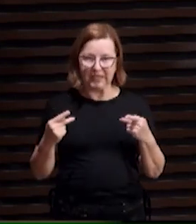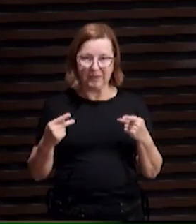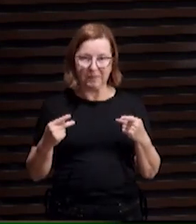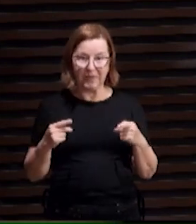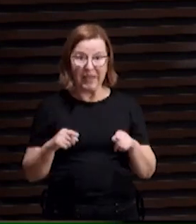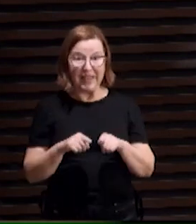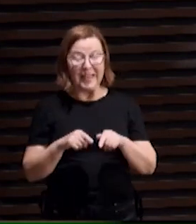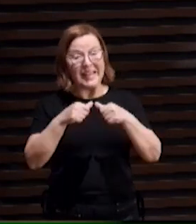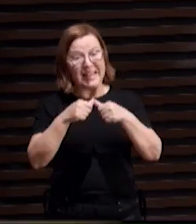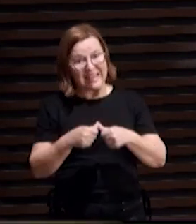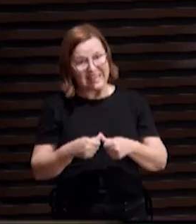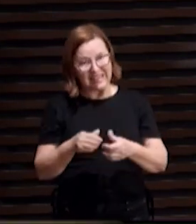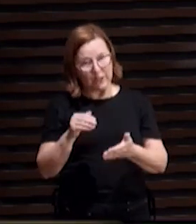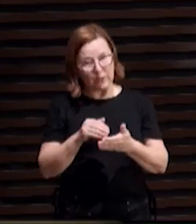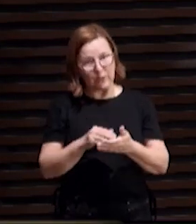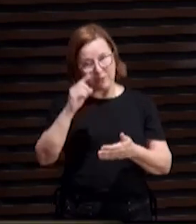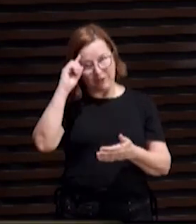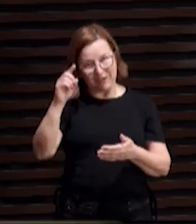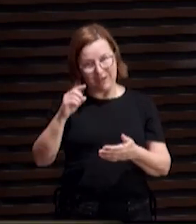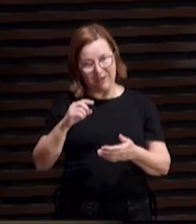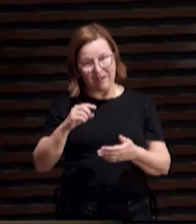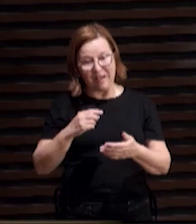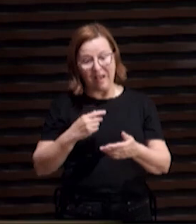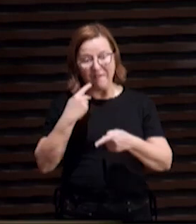últimos dias, ele nos falou pelo Filho,